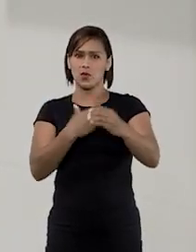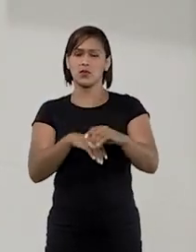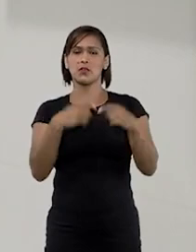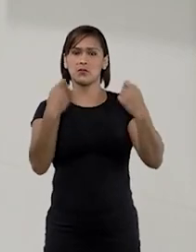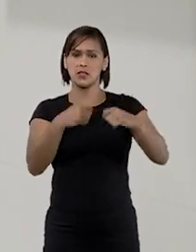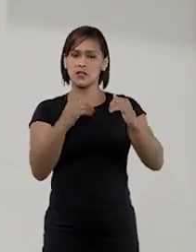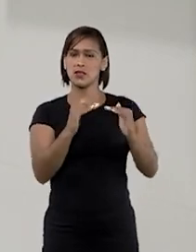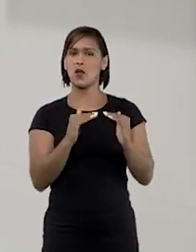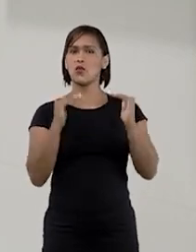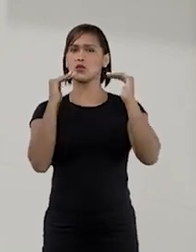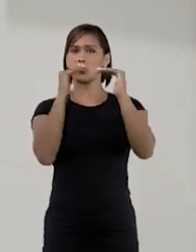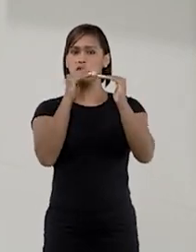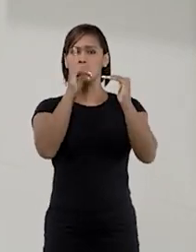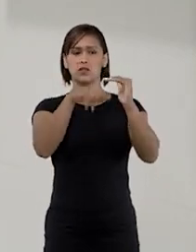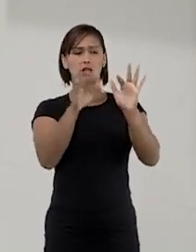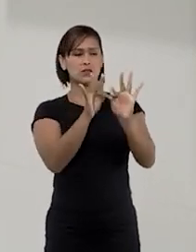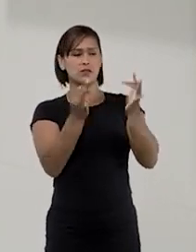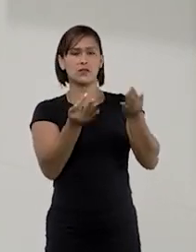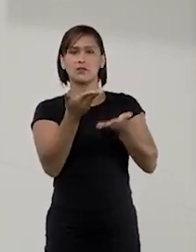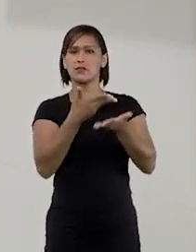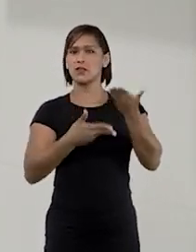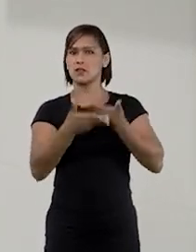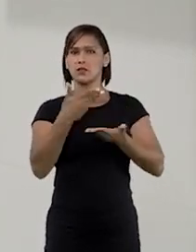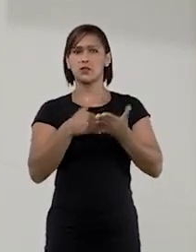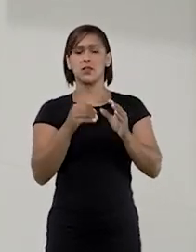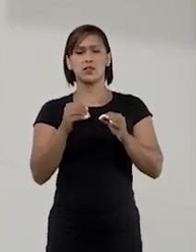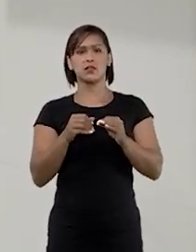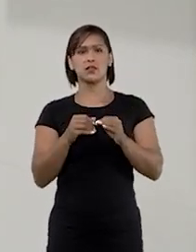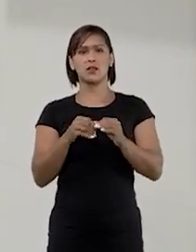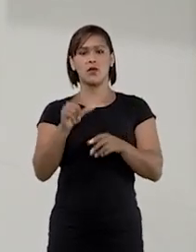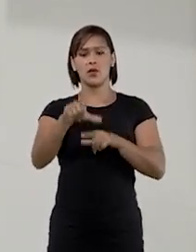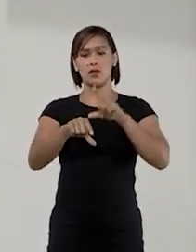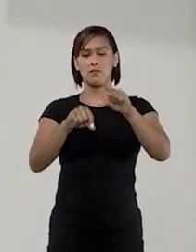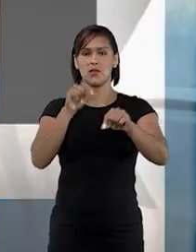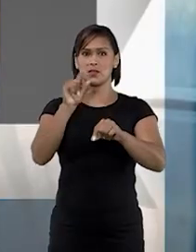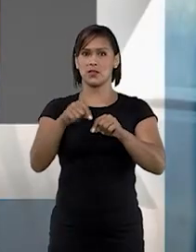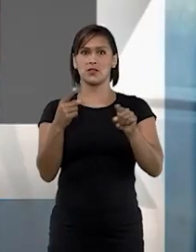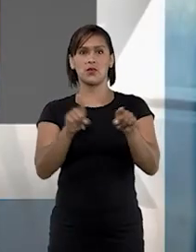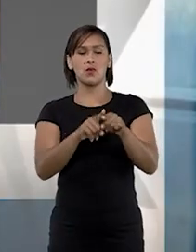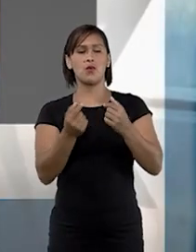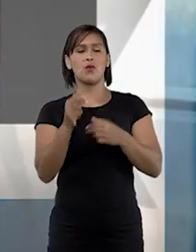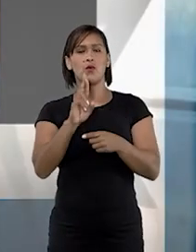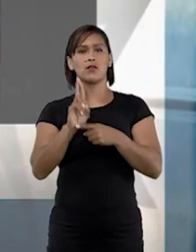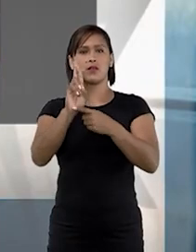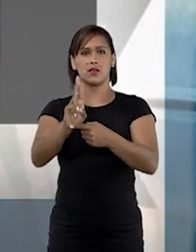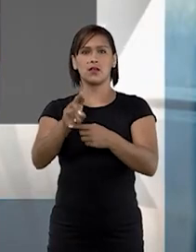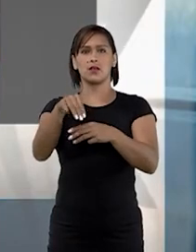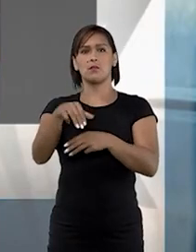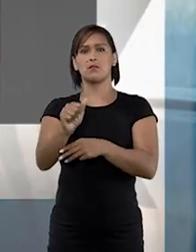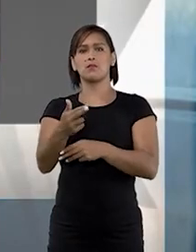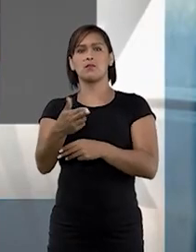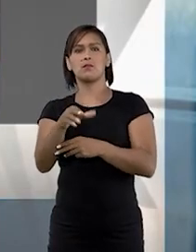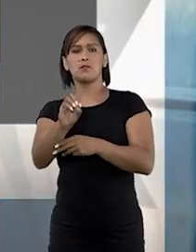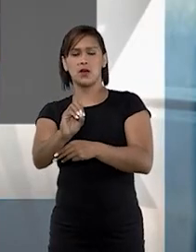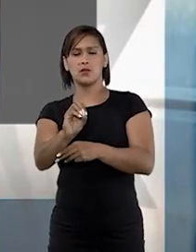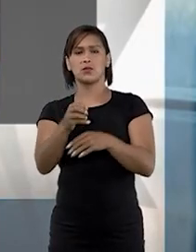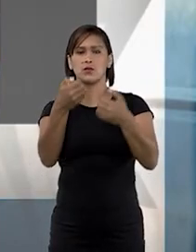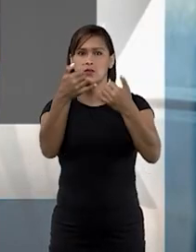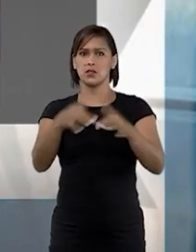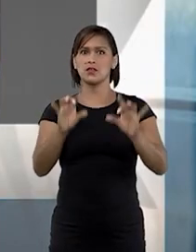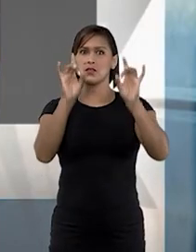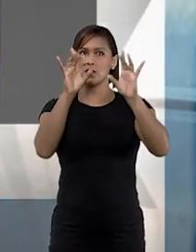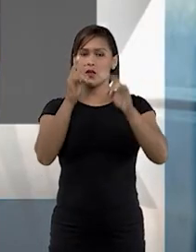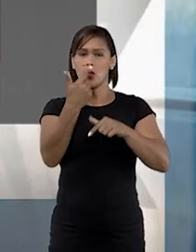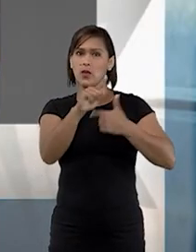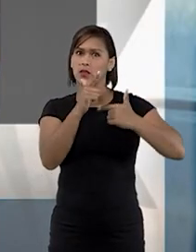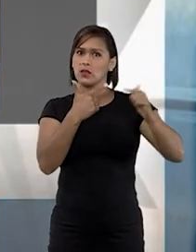concurso deveria prevalecer sobre a simples participação em processo seletivo o relator do recurso Ministro Mauro Campbell Marques